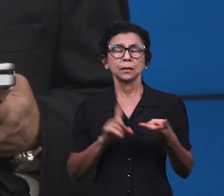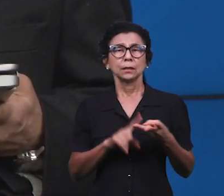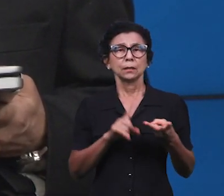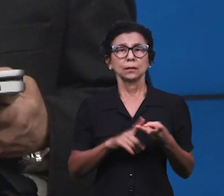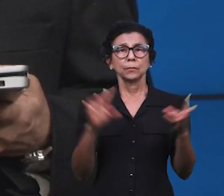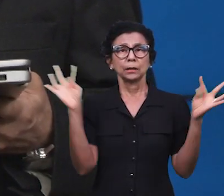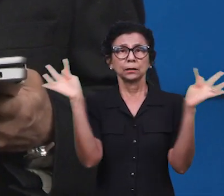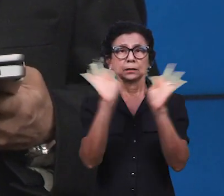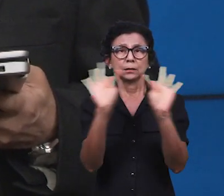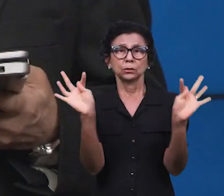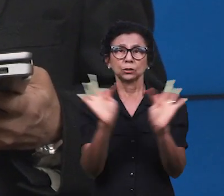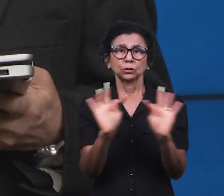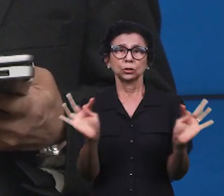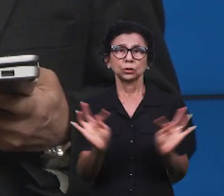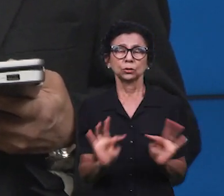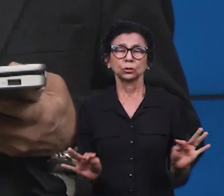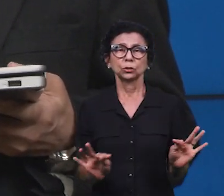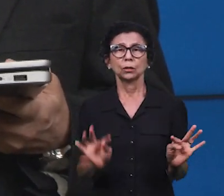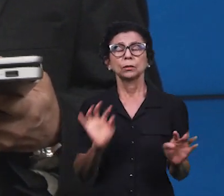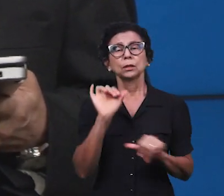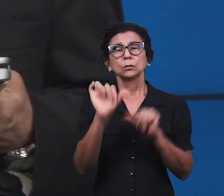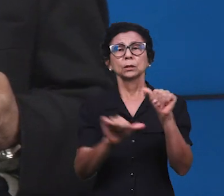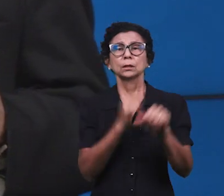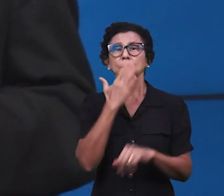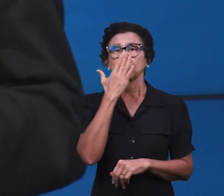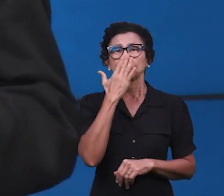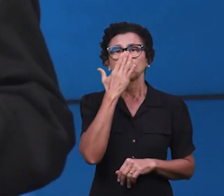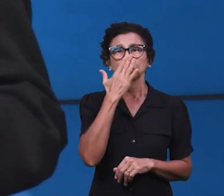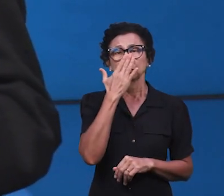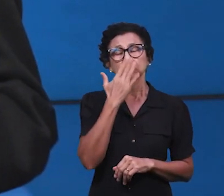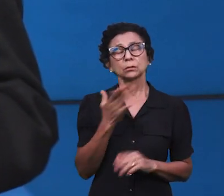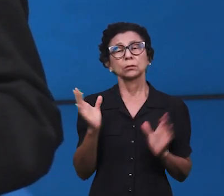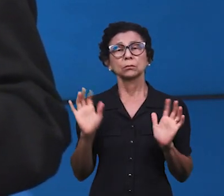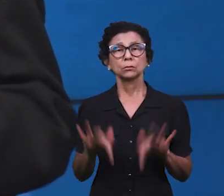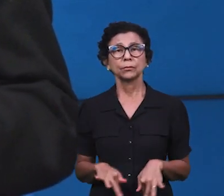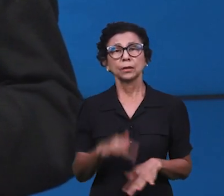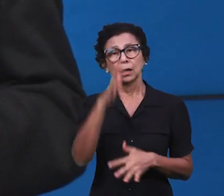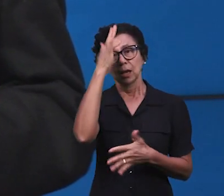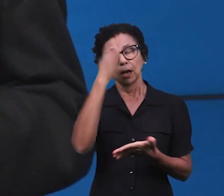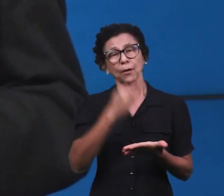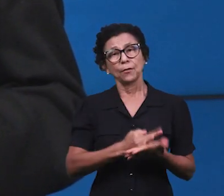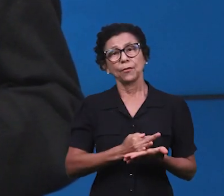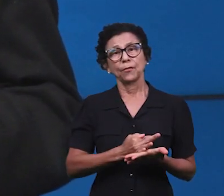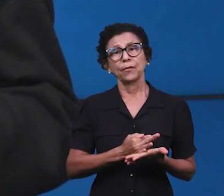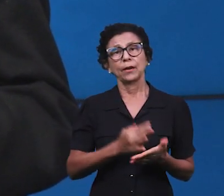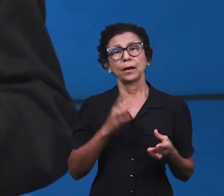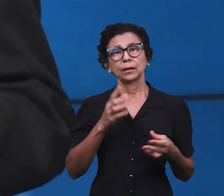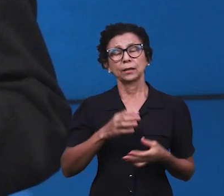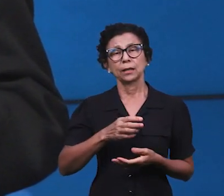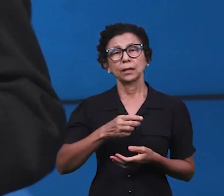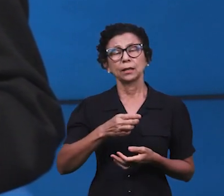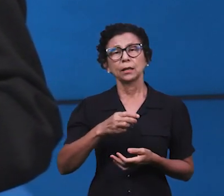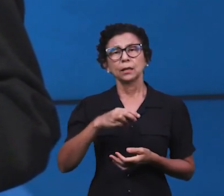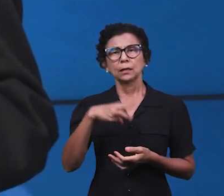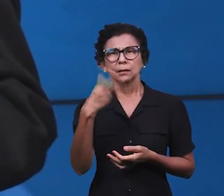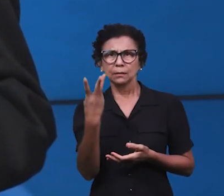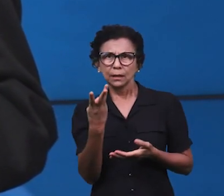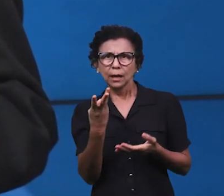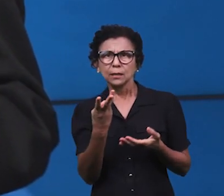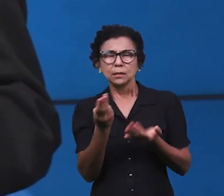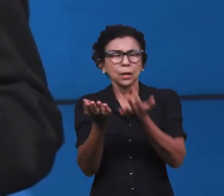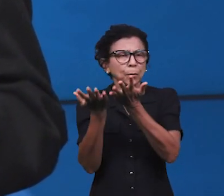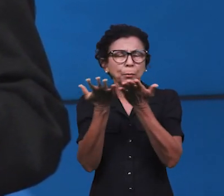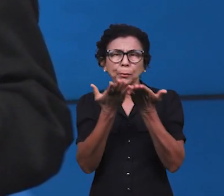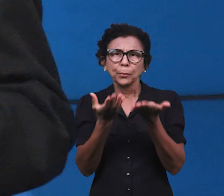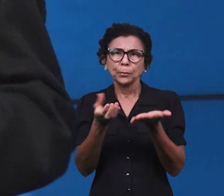prostituição, trocando pela prostituição, e por fim a fé, que era a 3ª medida de farinha de trigo, no caso o trigo,